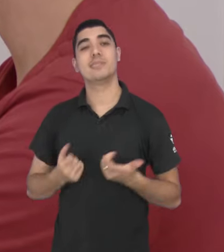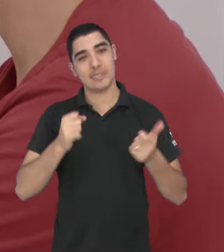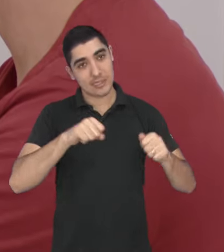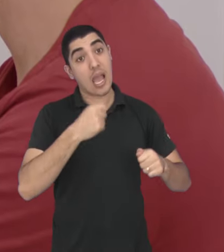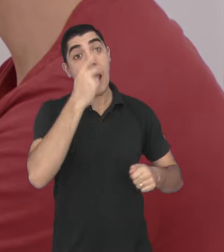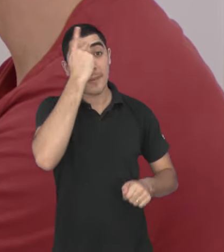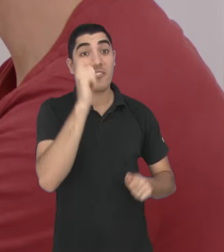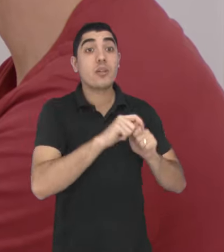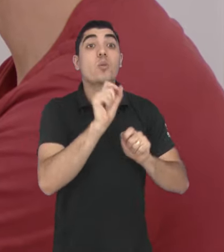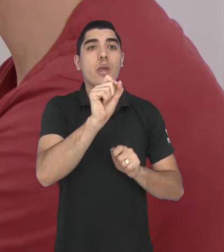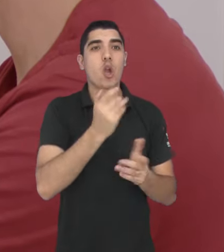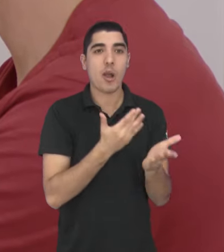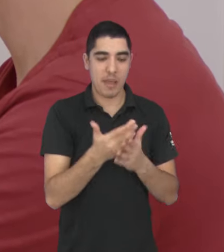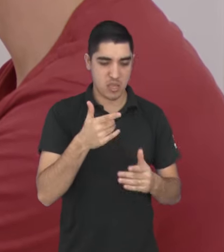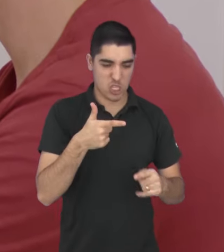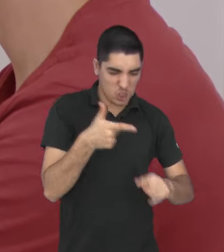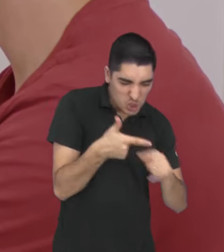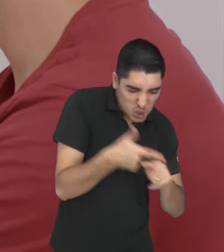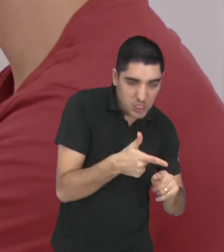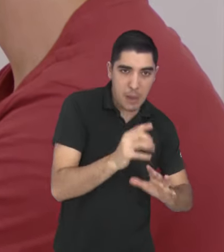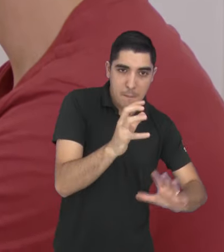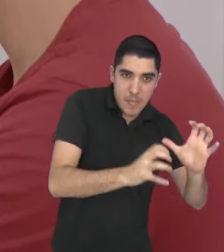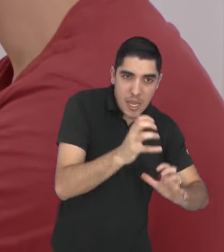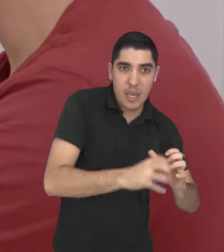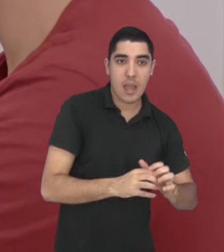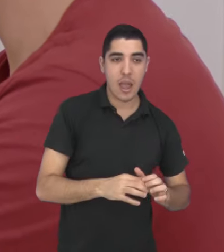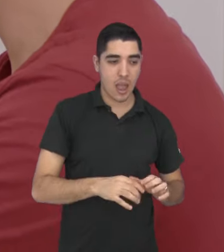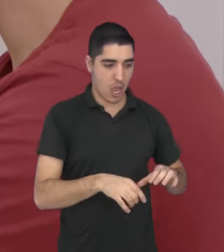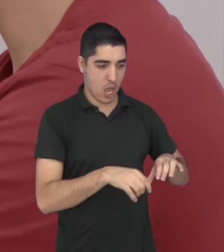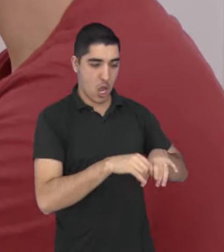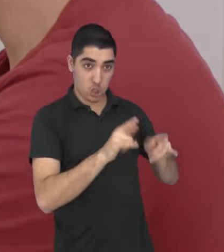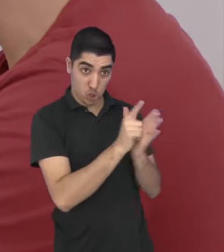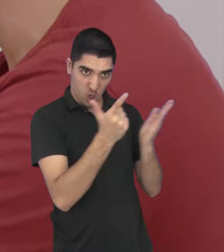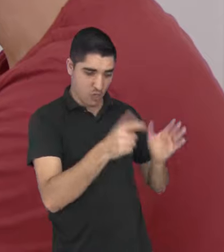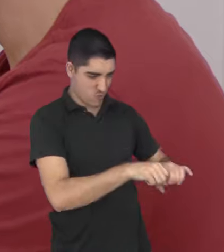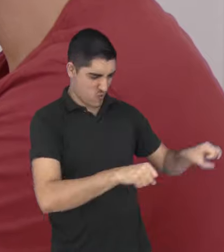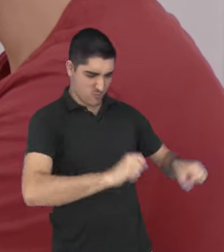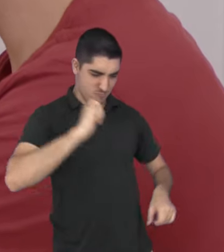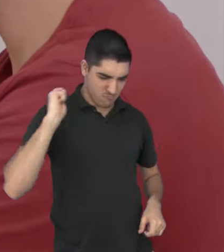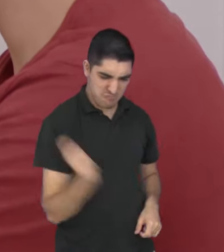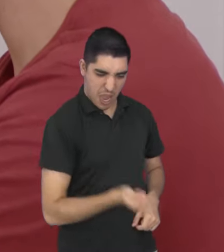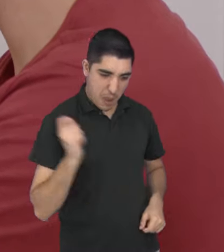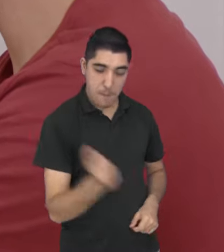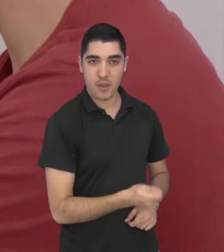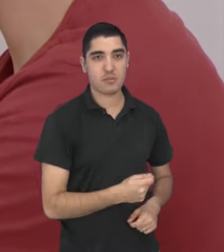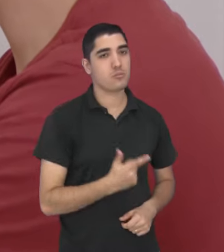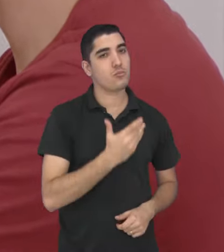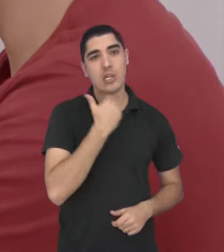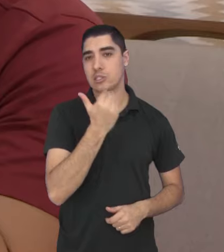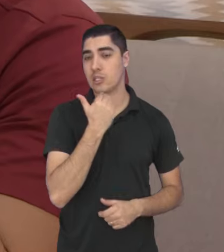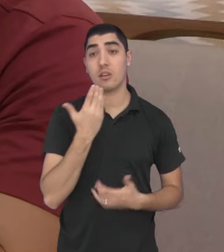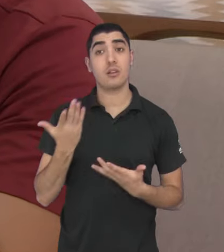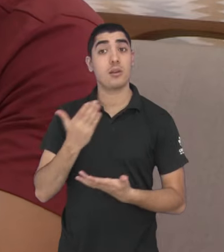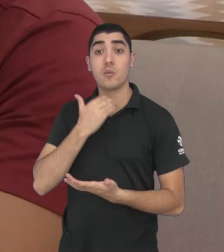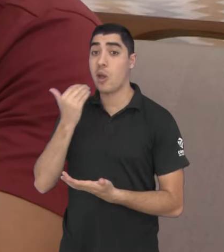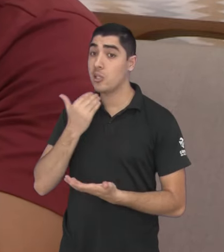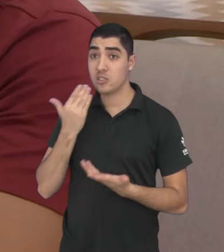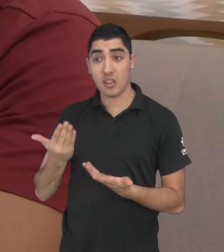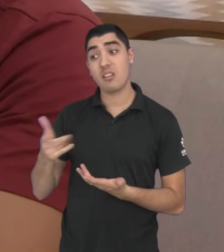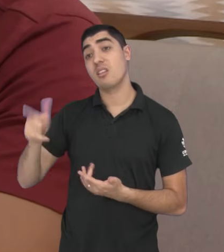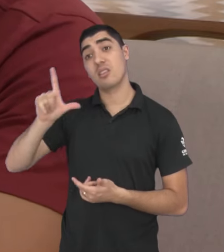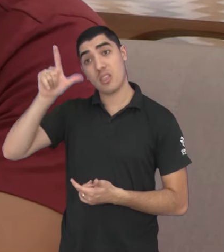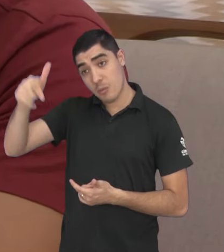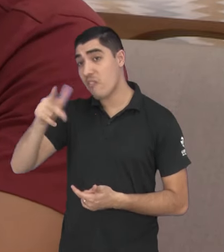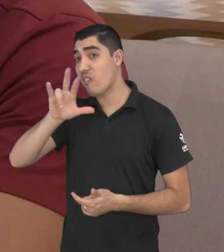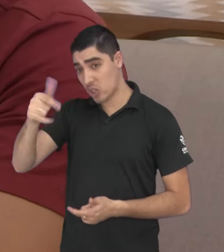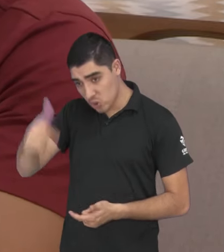Briga, grita, pega jornal, bate com jornal. E não adianta nada. Não vai adiantar porque nada, assim só vai que criar vira um trauma maior. O gato vai lá de novo, vai